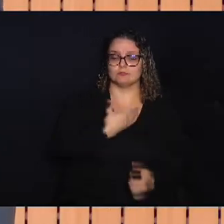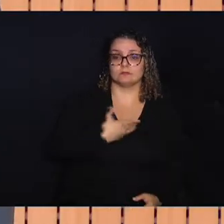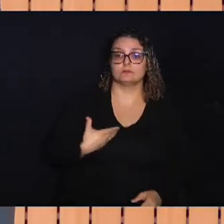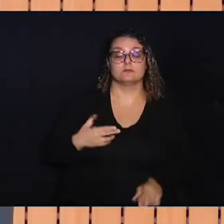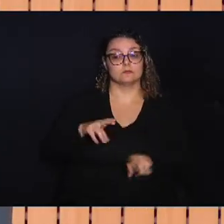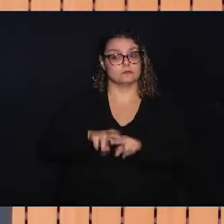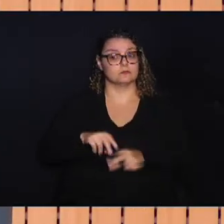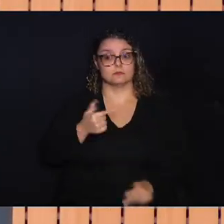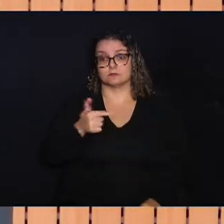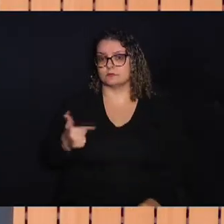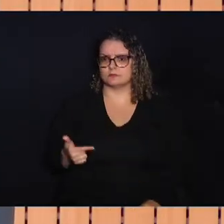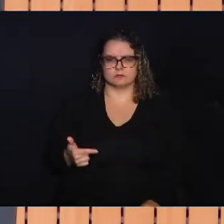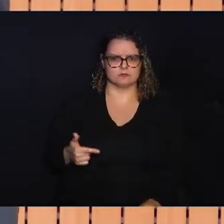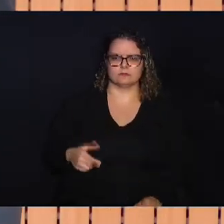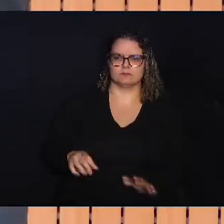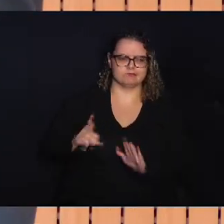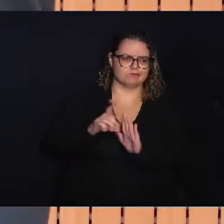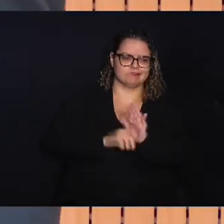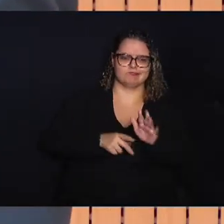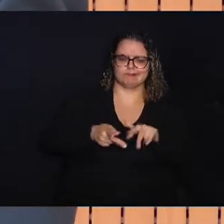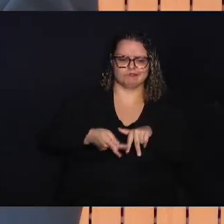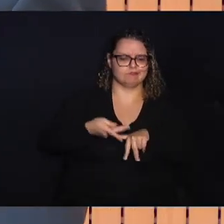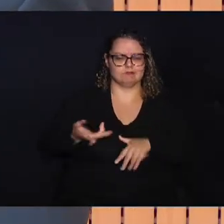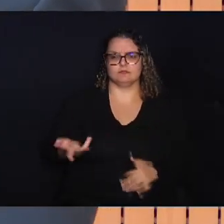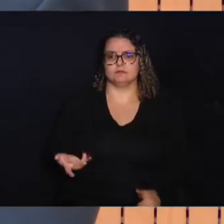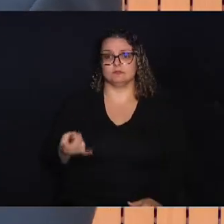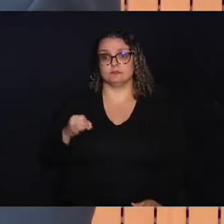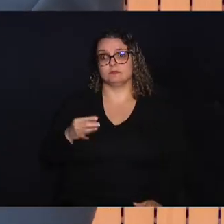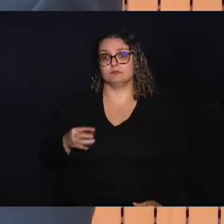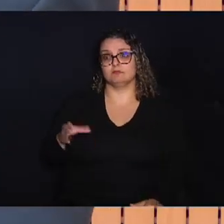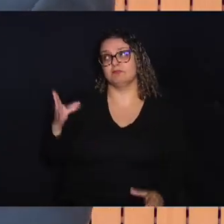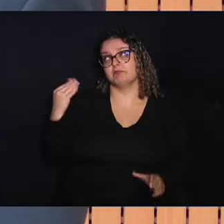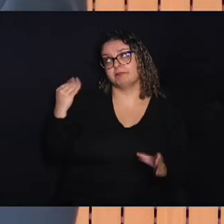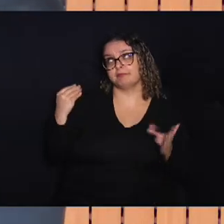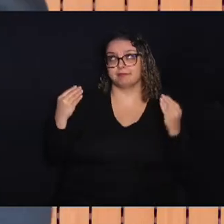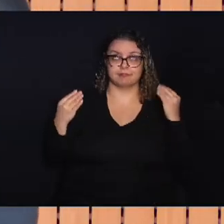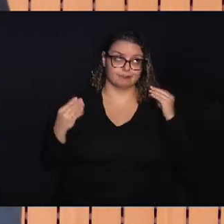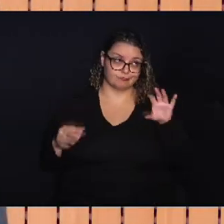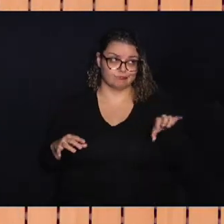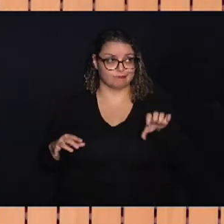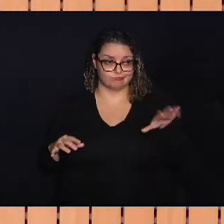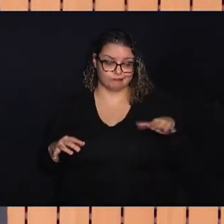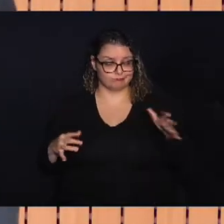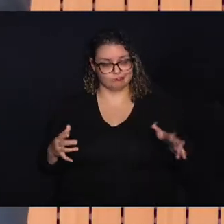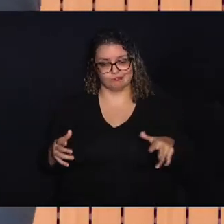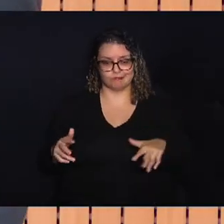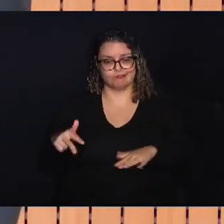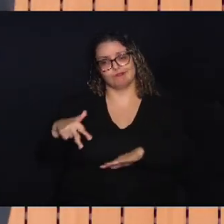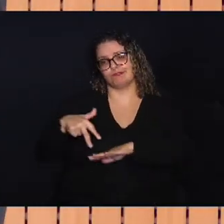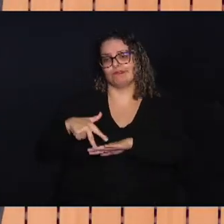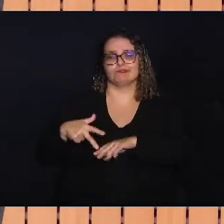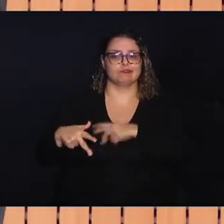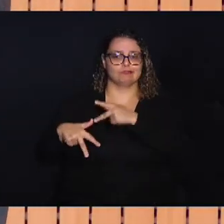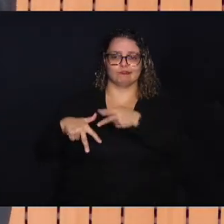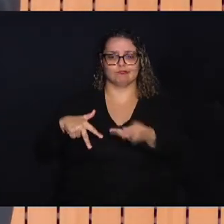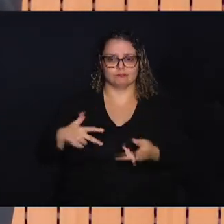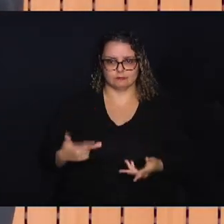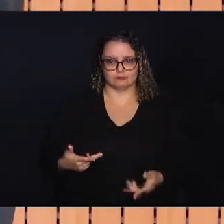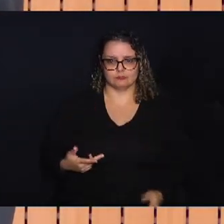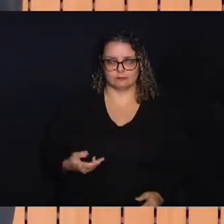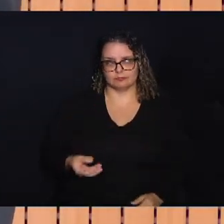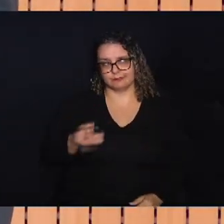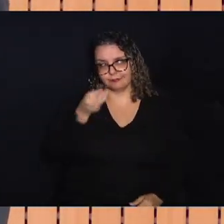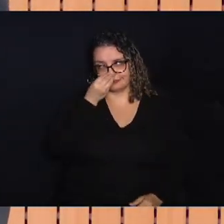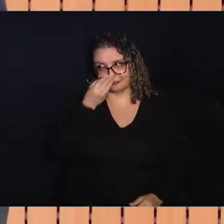não tem legitimidade para falar. Se fosse usar esse mimimi da esquerda, lugar de fala, essa palhaçada, esse negócio de